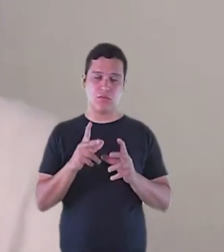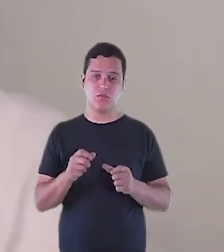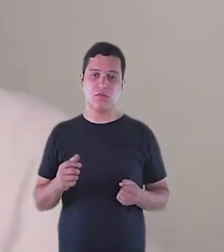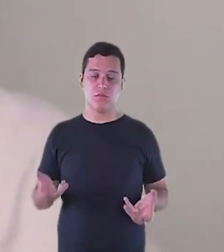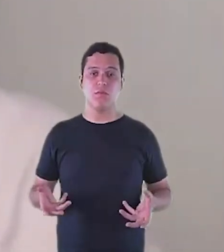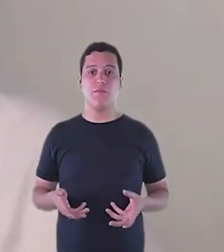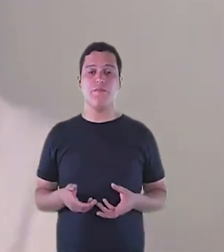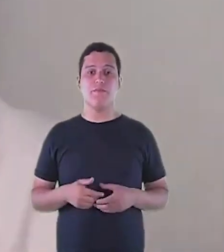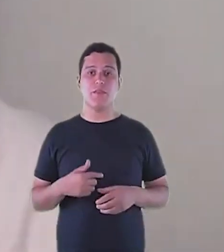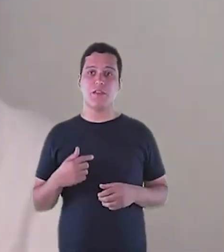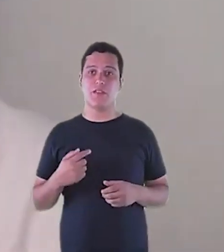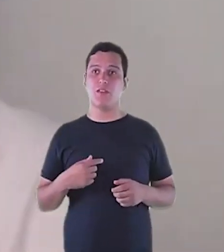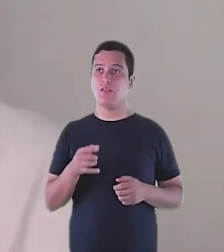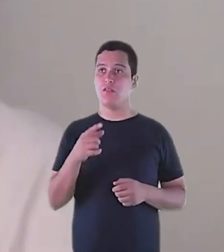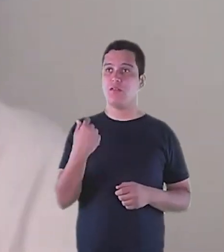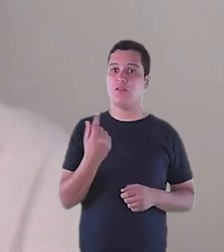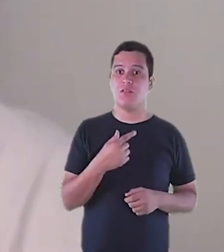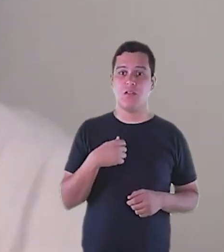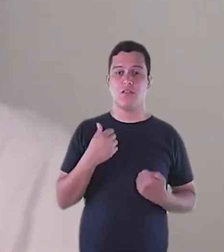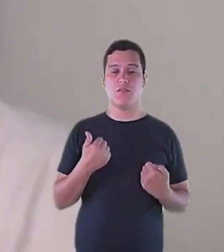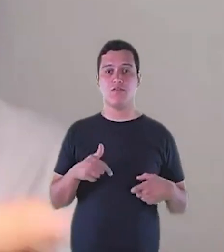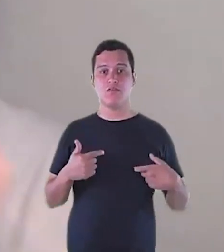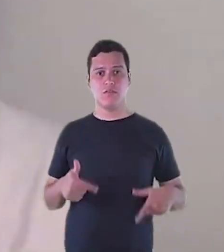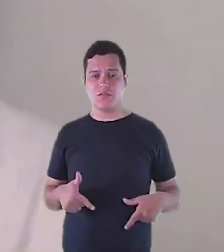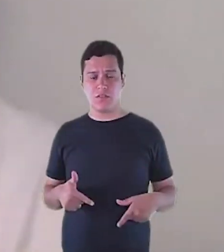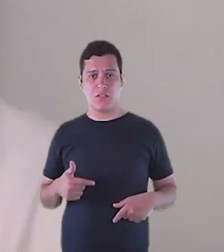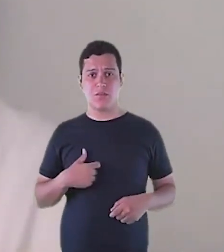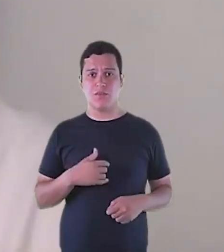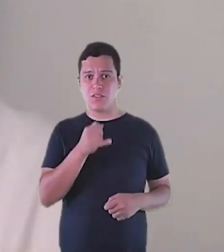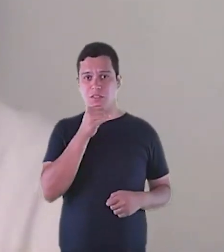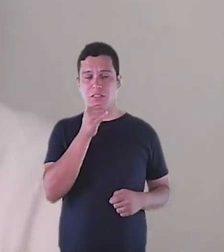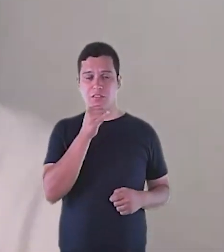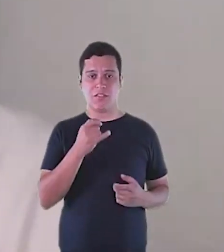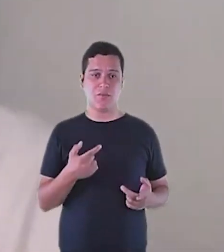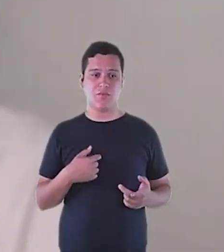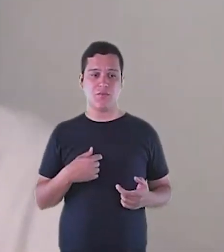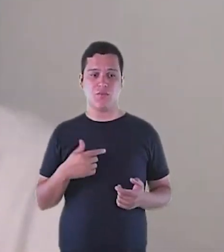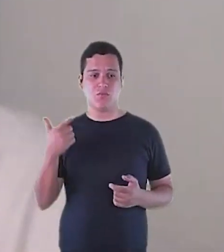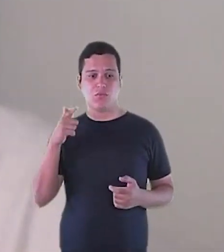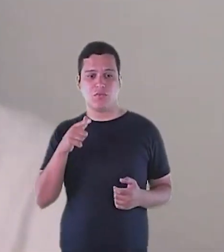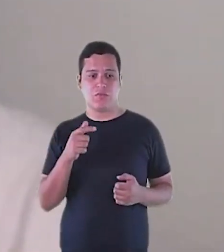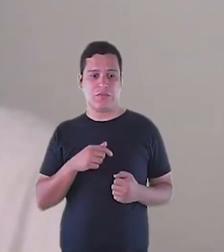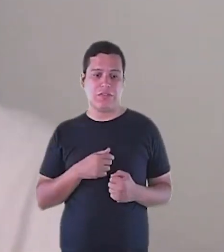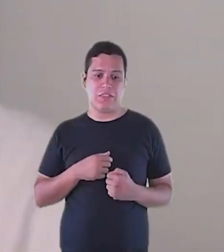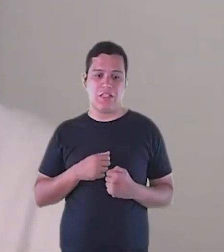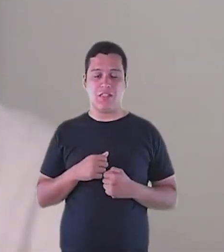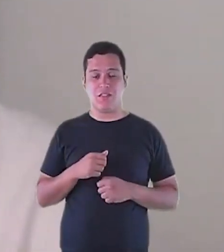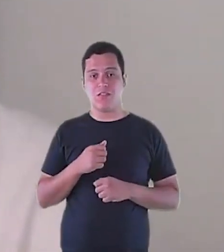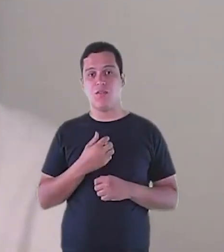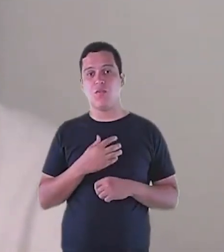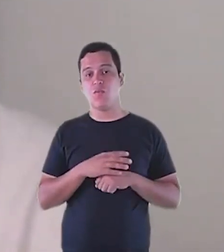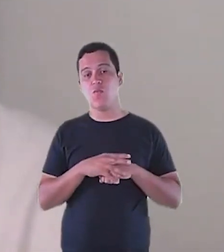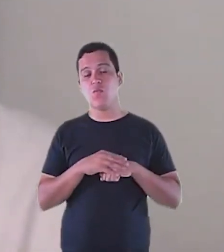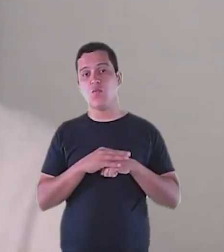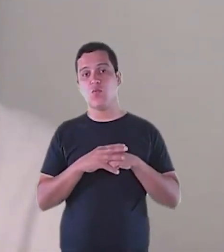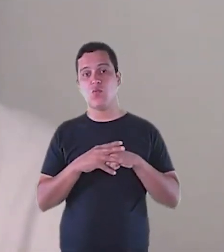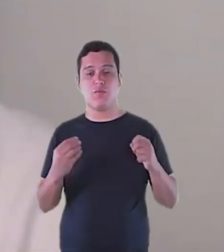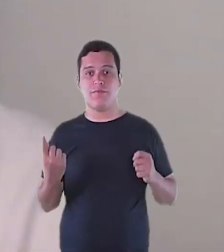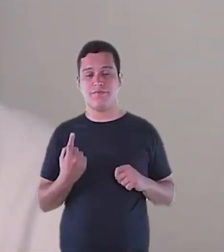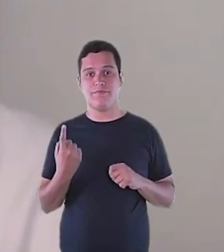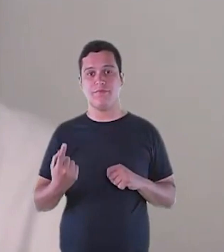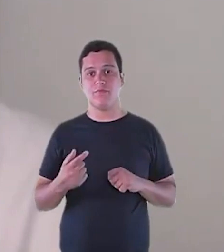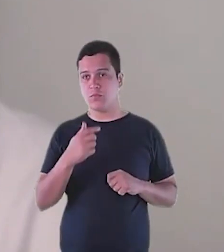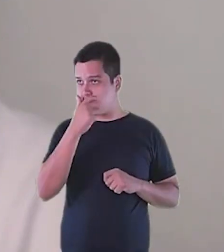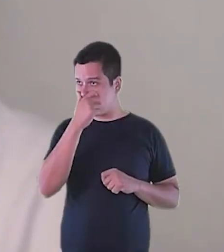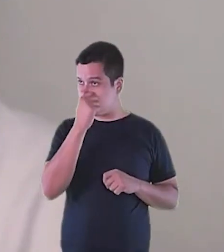temos imunidade natural contra ela. Isso aconteceu com a chegada dos europeus. Junto com os europeus chegaram o sarampo,